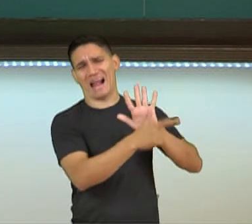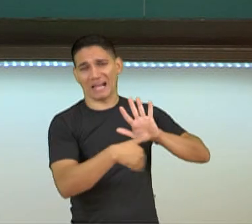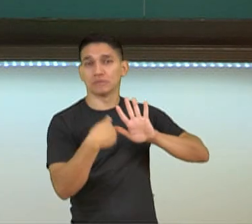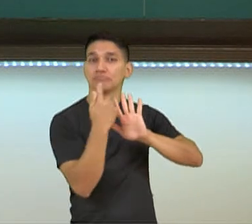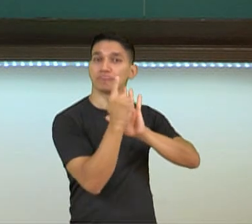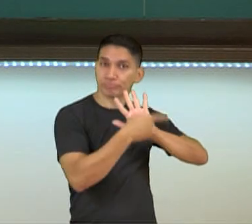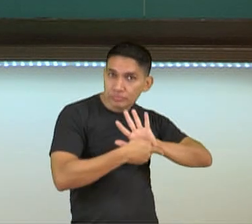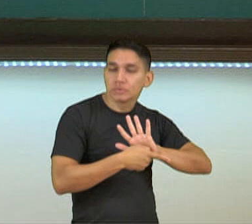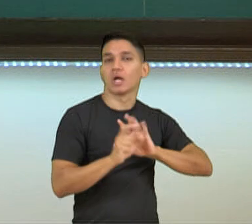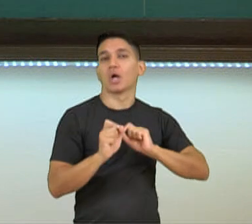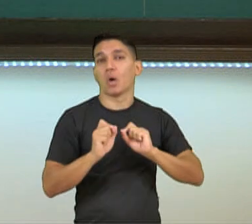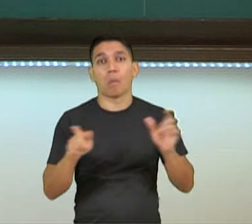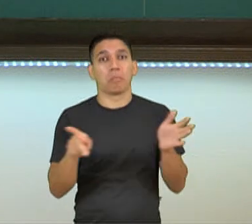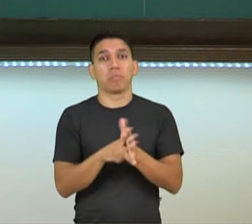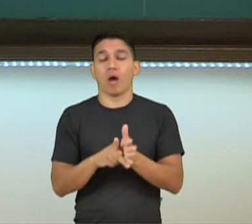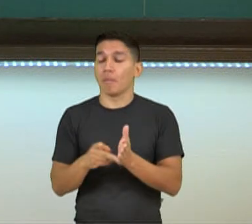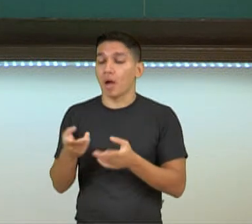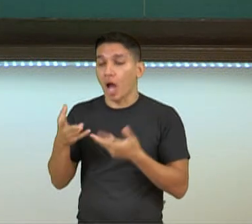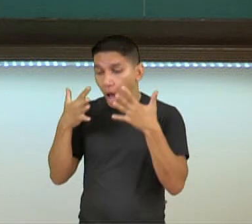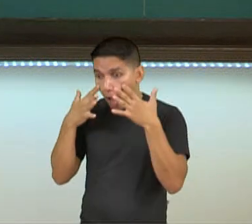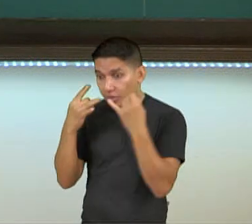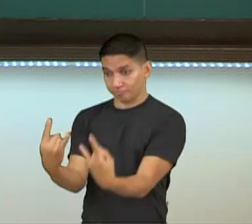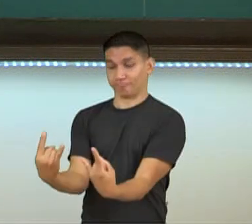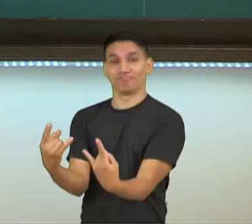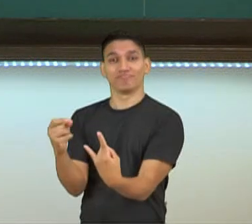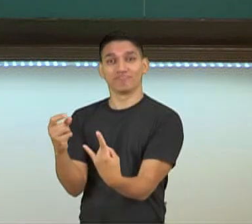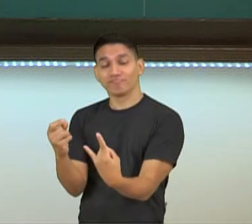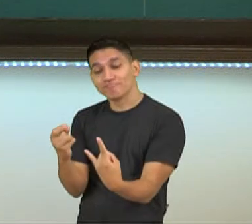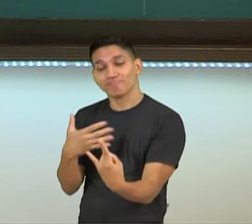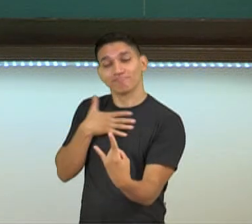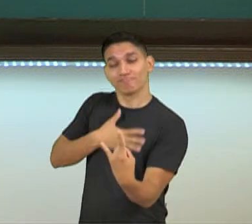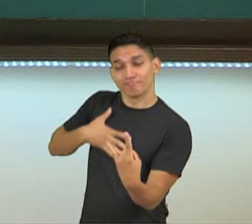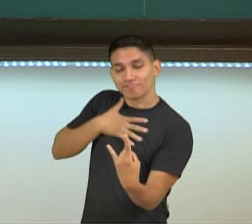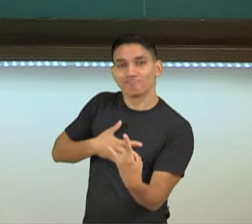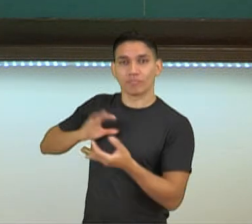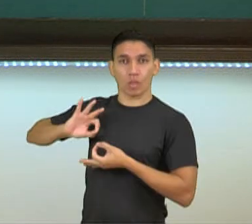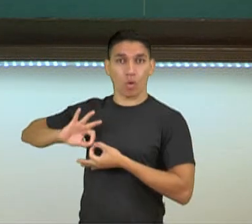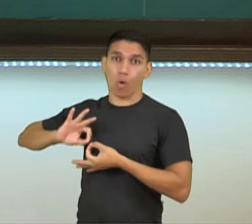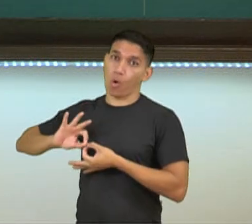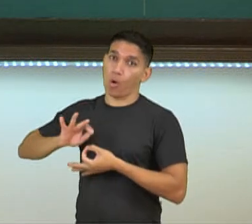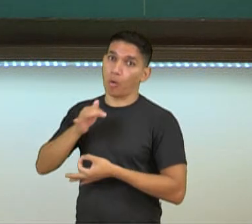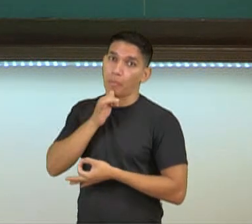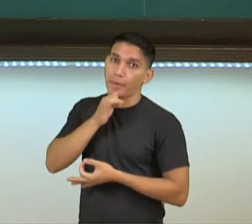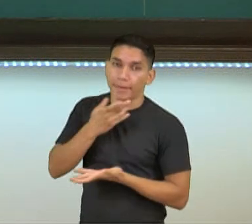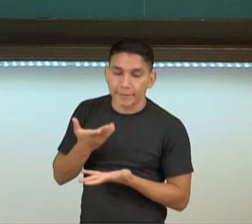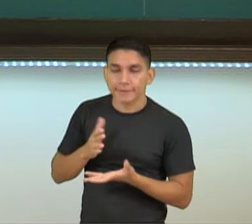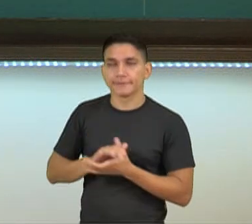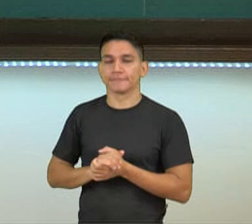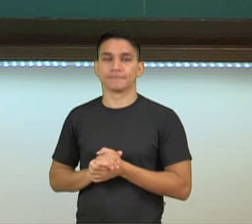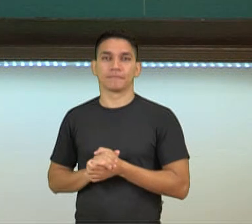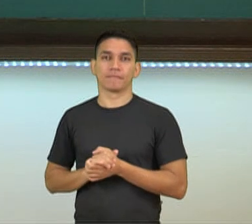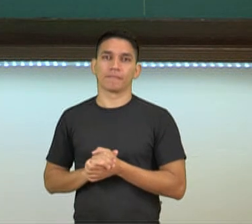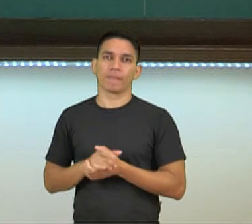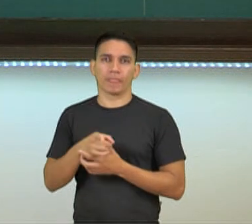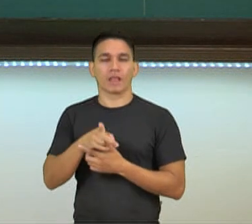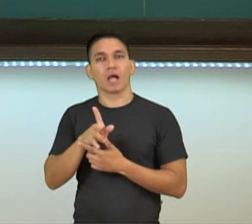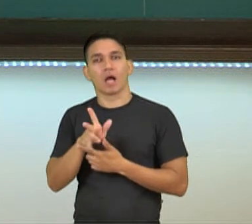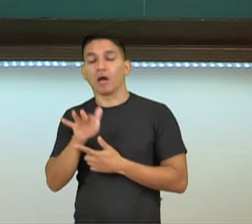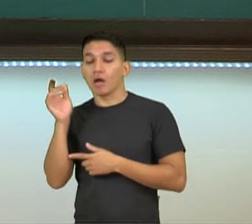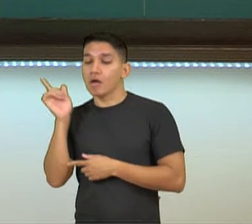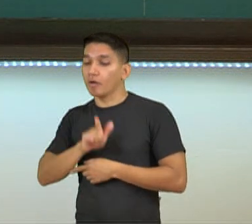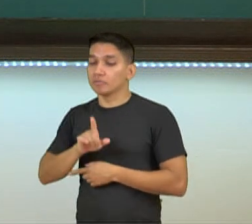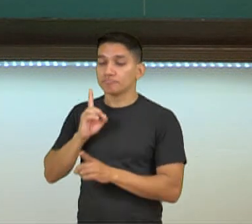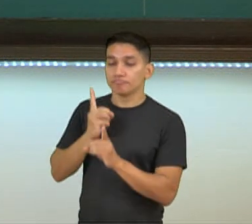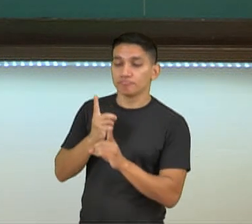da parte do entretenimento, né, como horóscopo, por exemplo, você vai ter